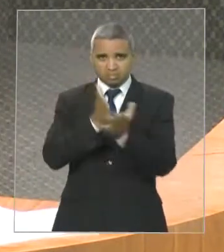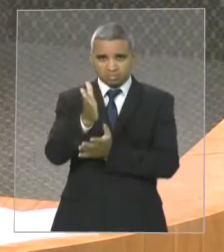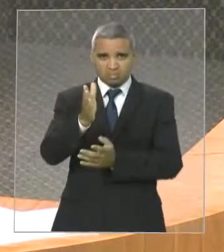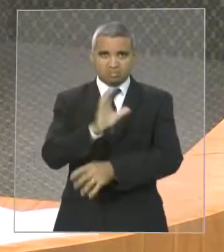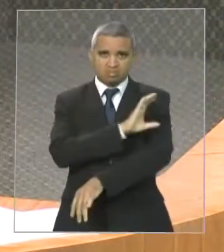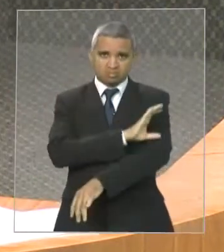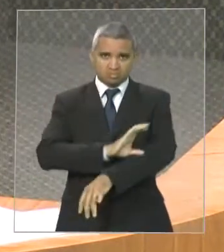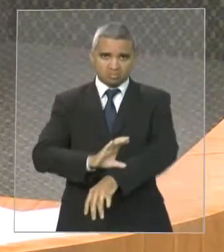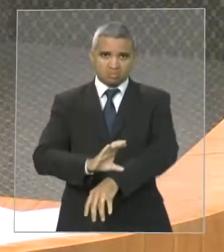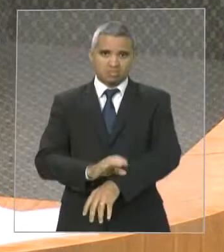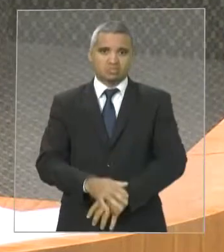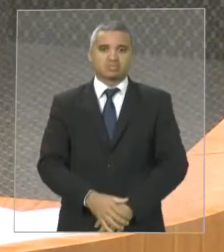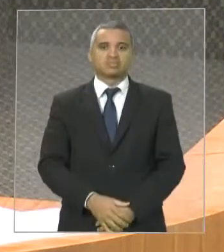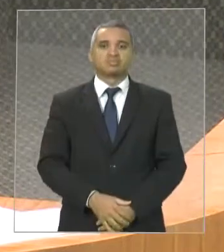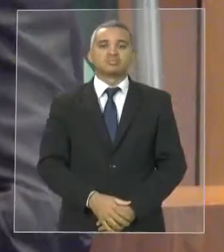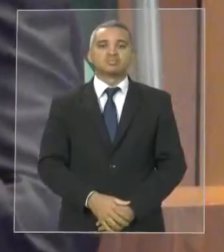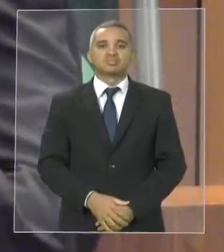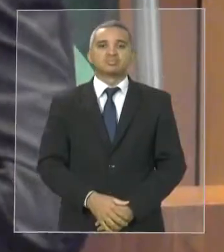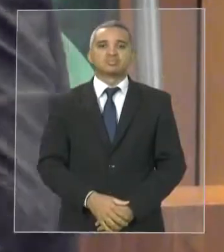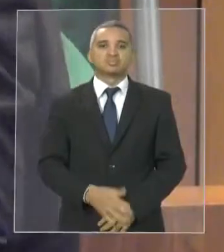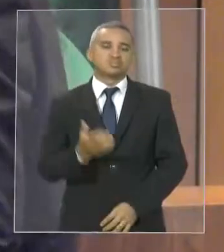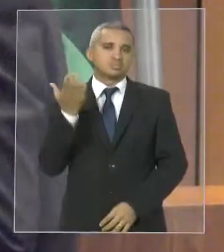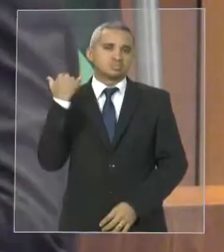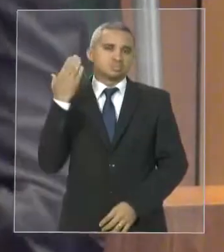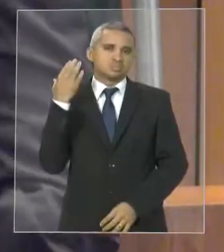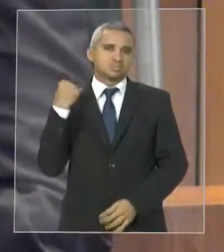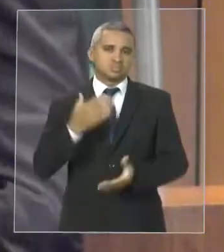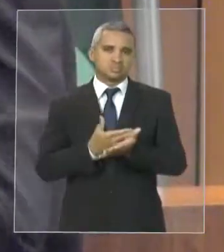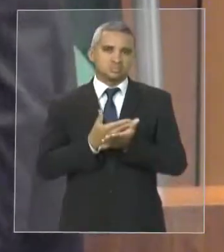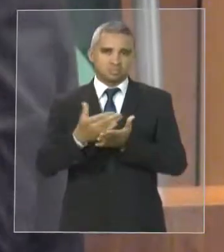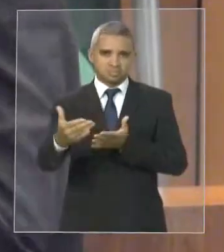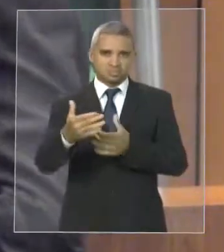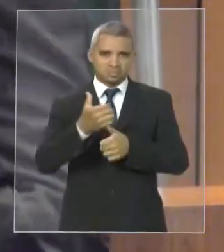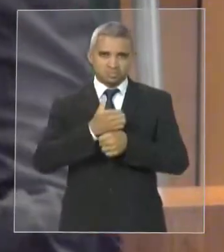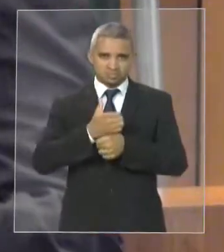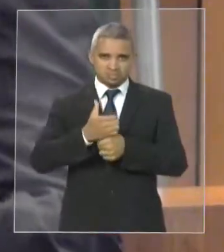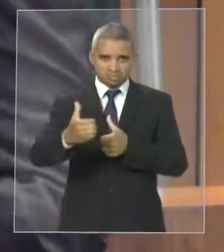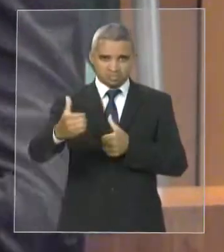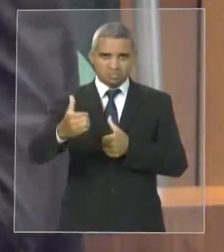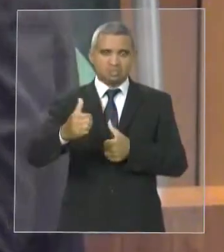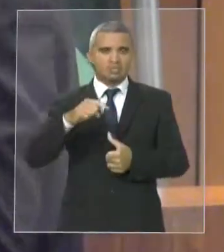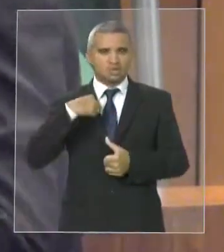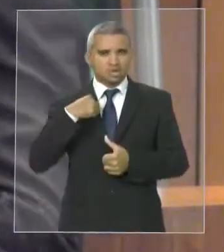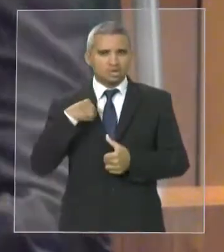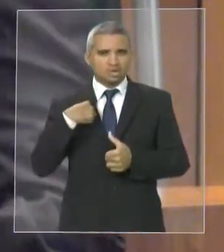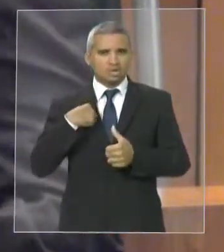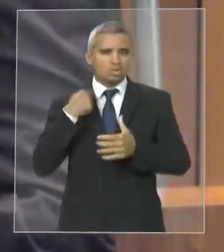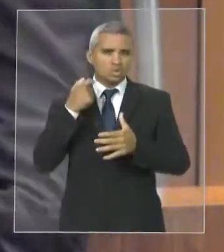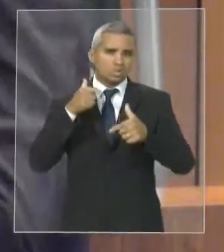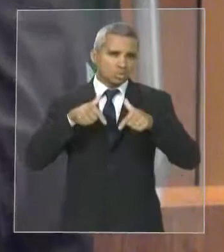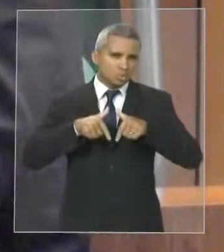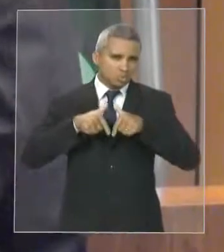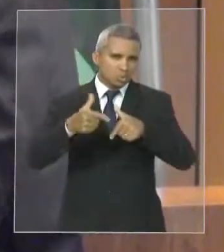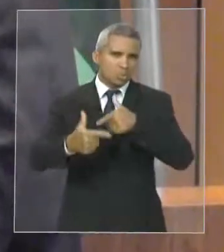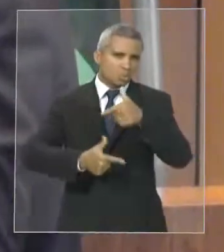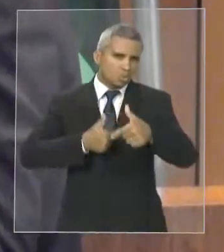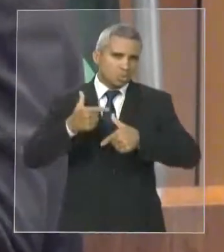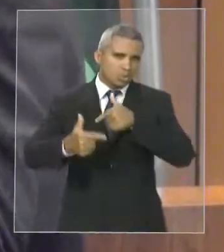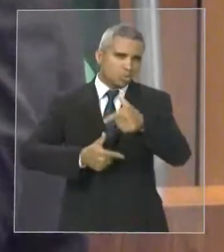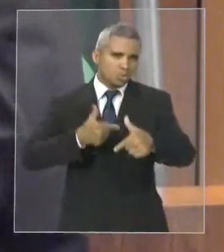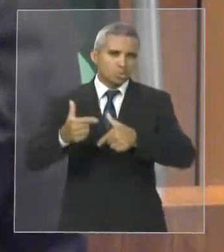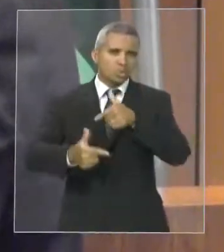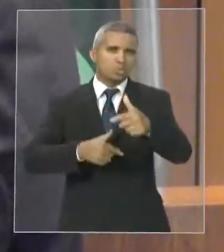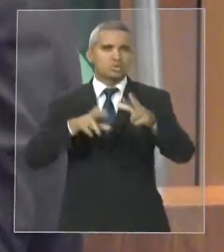No início do nosso mandato, uma peregrinação, uma luta, várias reuniões em